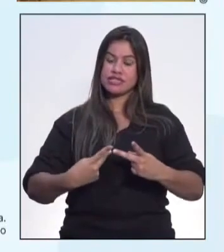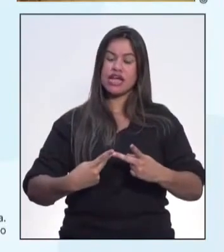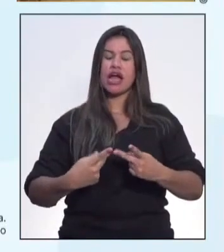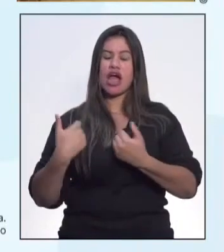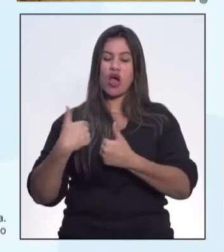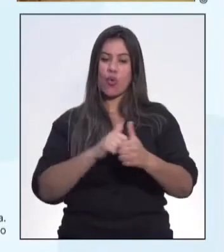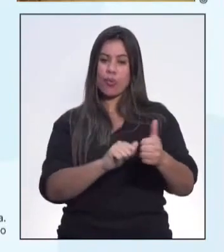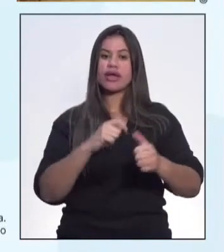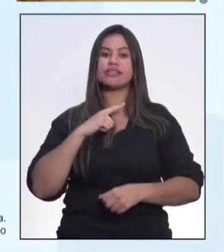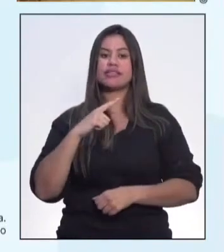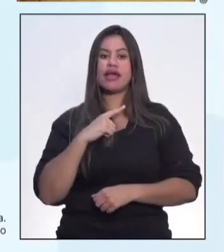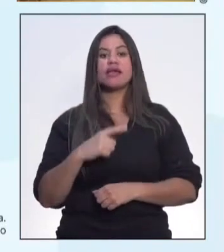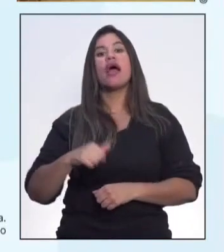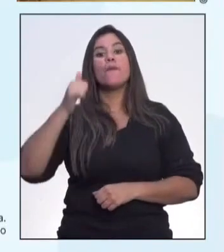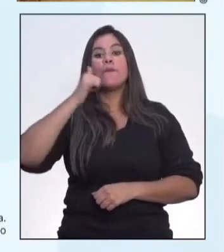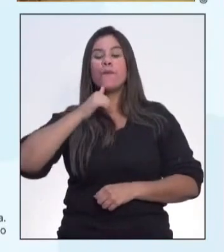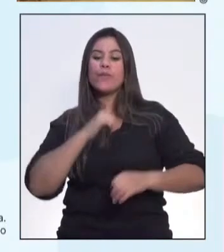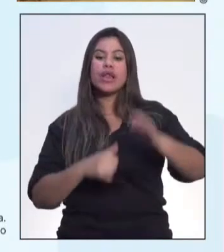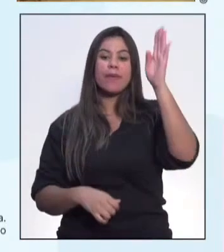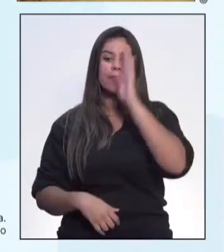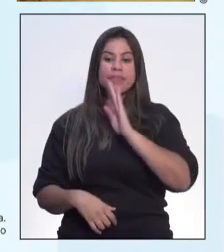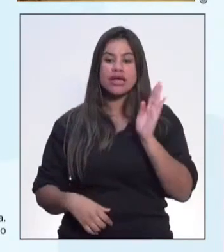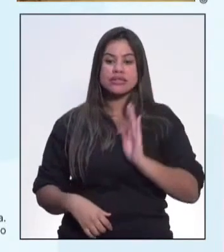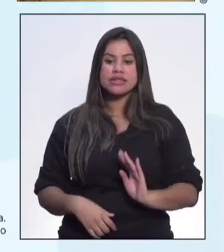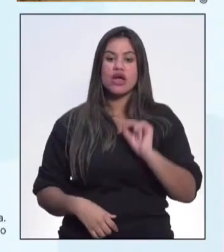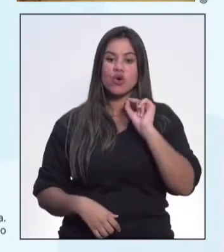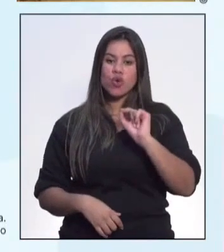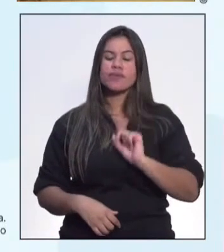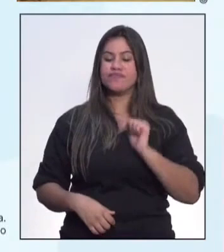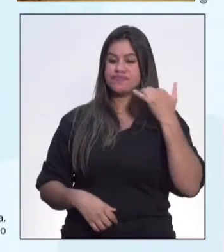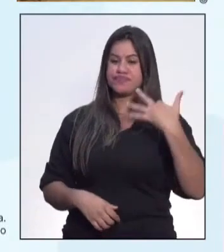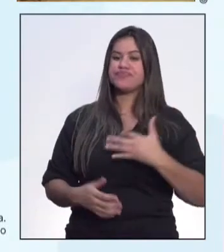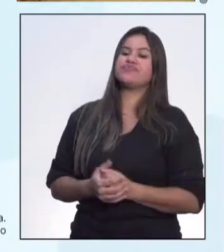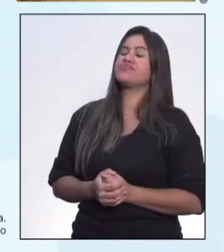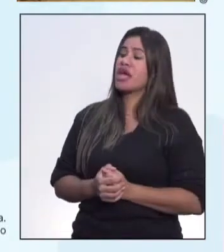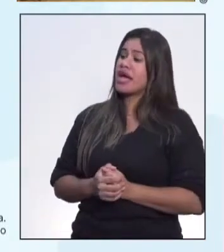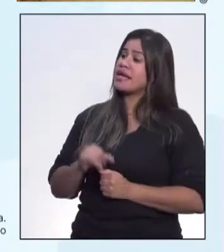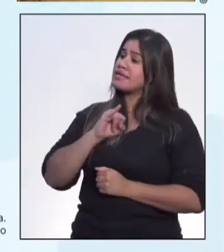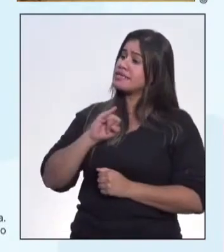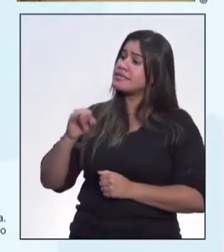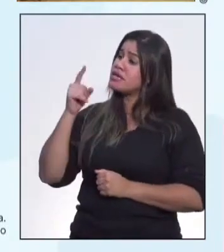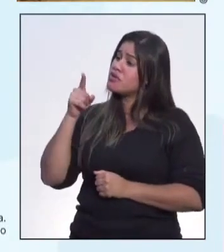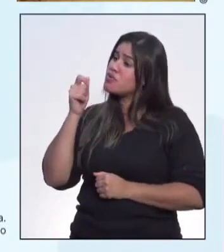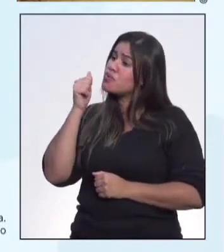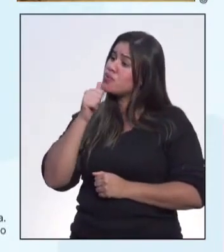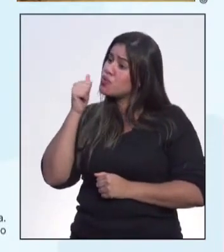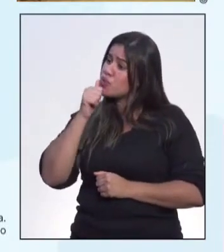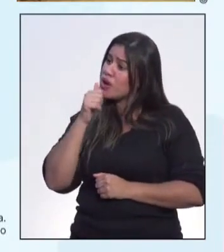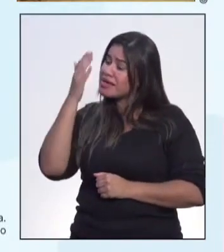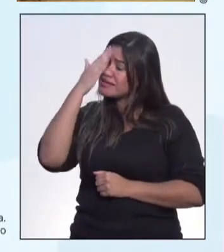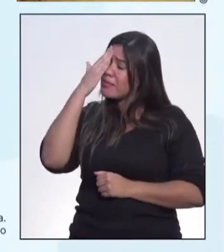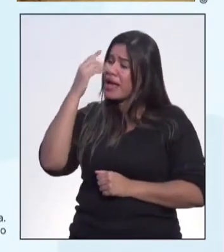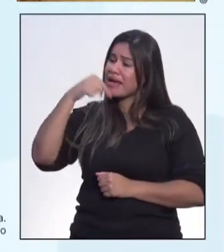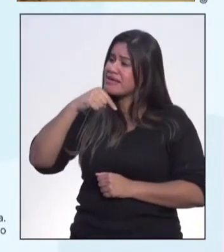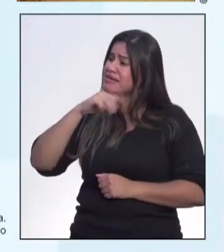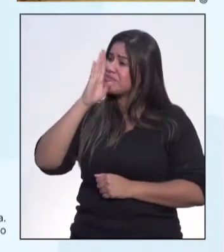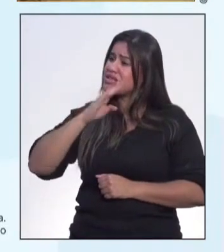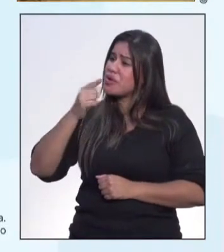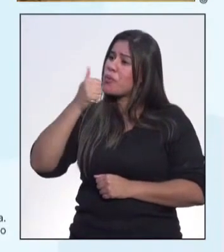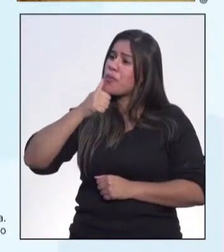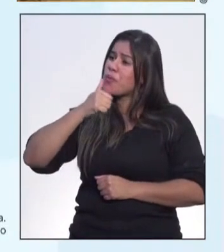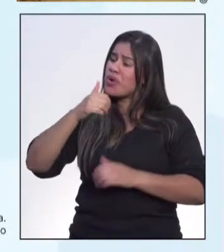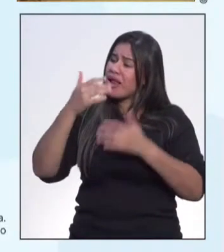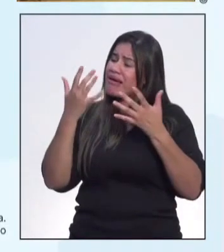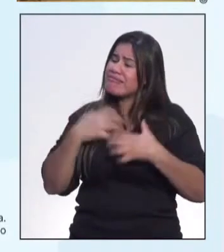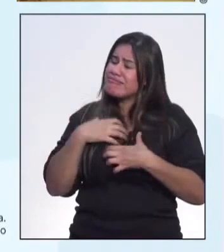acompanhar. E a mulher brasileira ela diz o seguinte: se a senhora soubesse como somos infelizes, no caso as